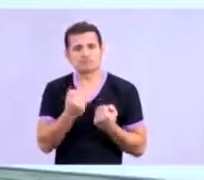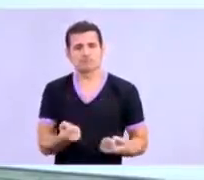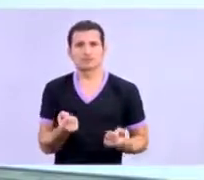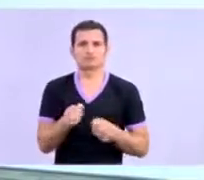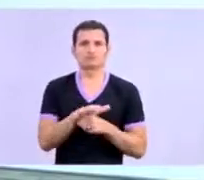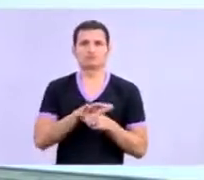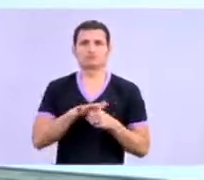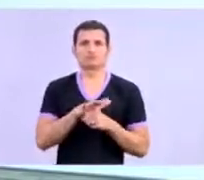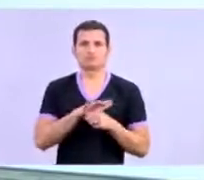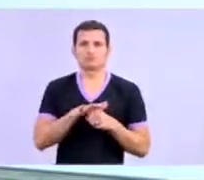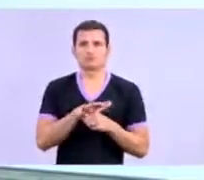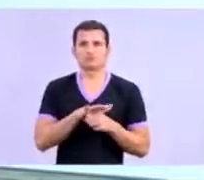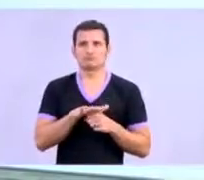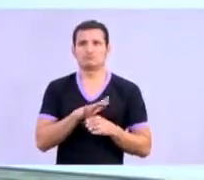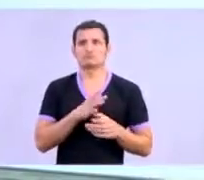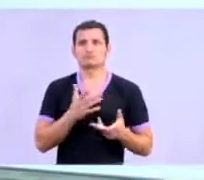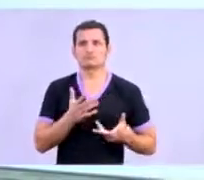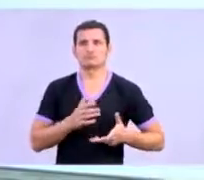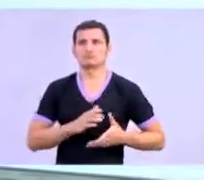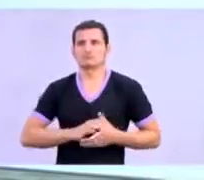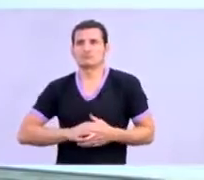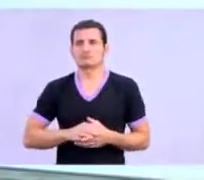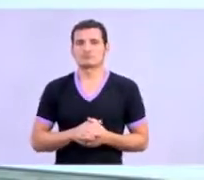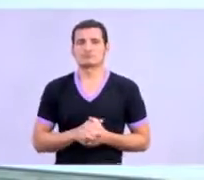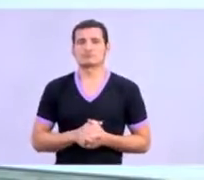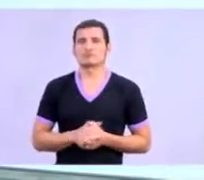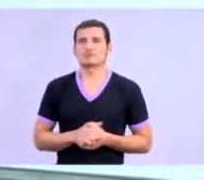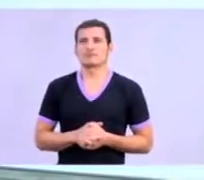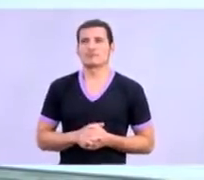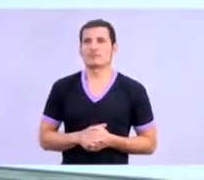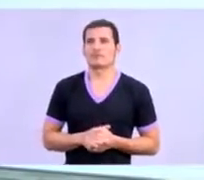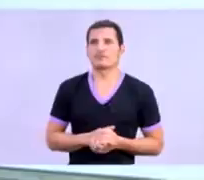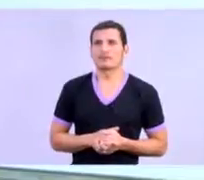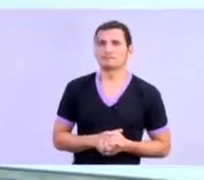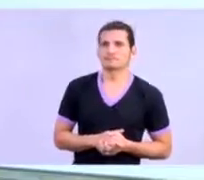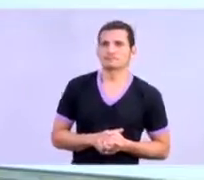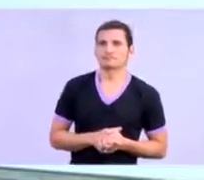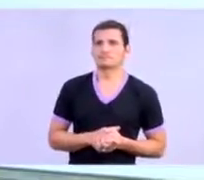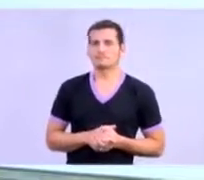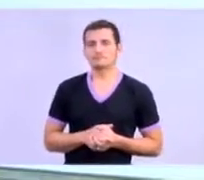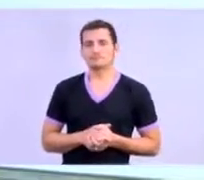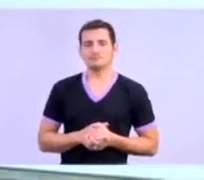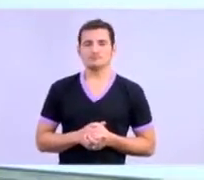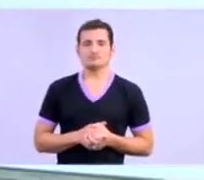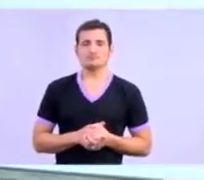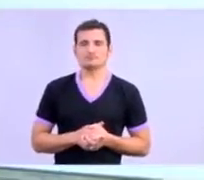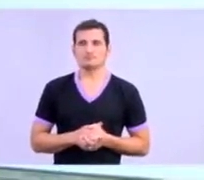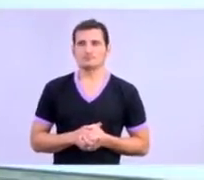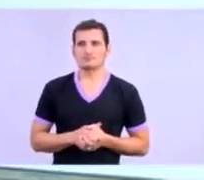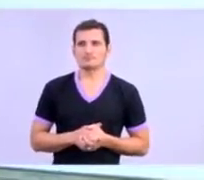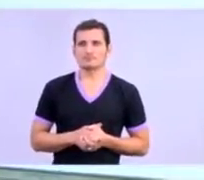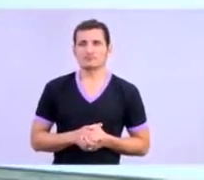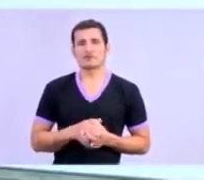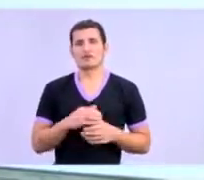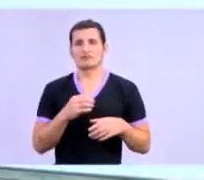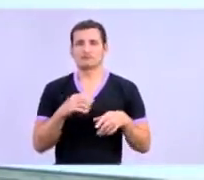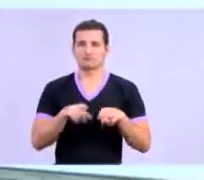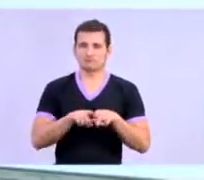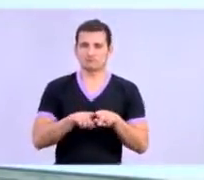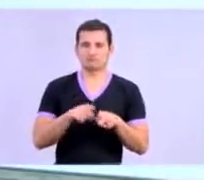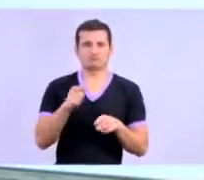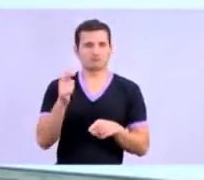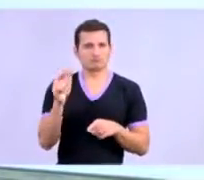acaba tendo essa sensação de lentidão. Mais um motivo que pode ser, além dos citados pelo